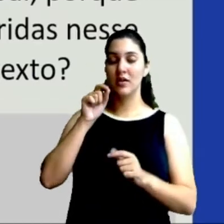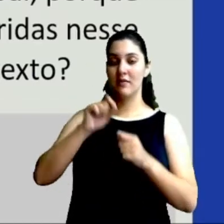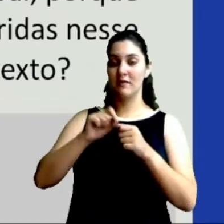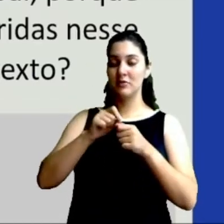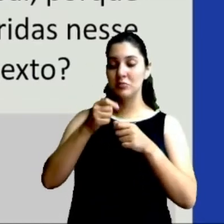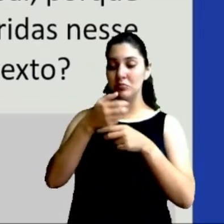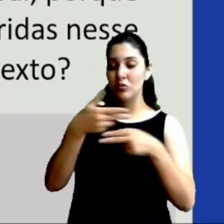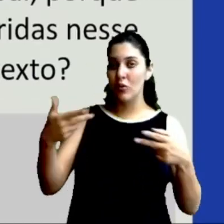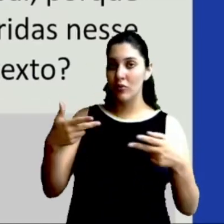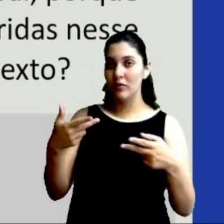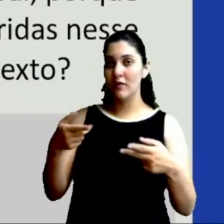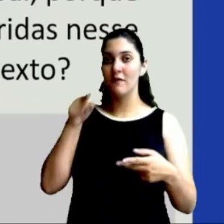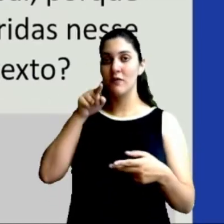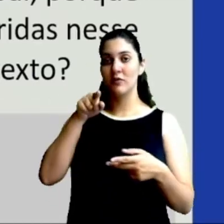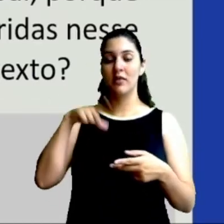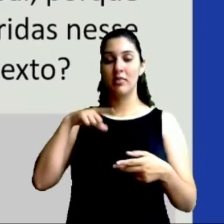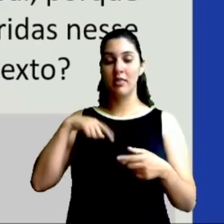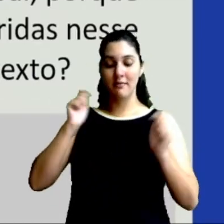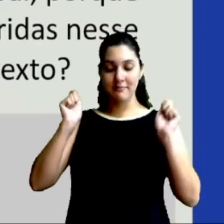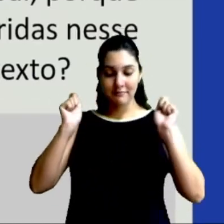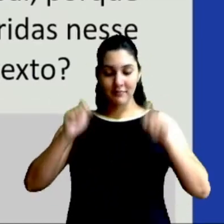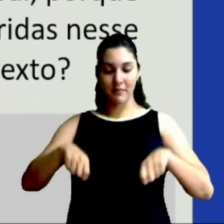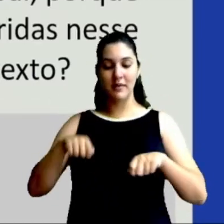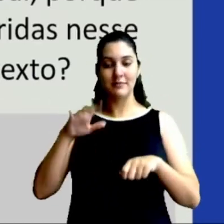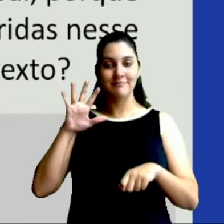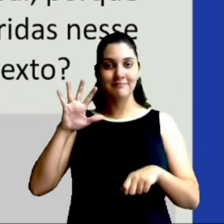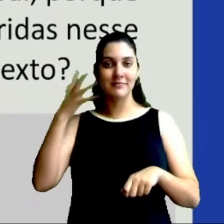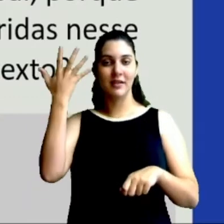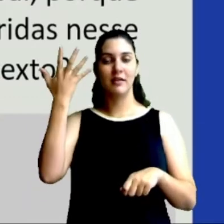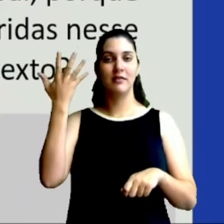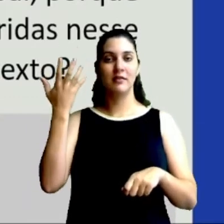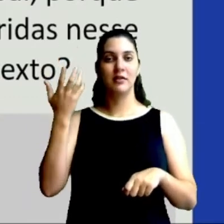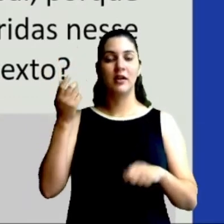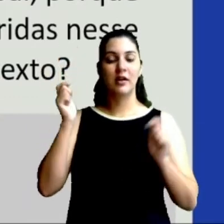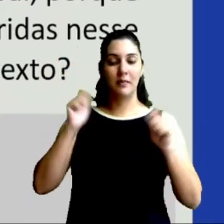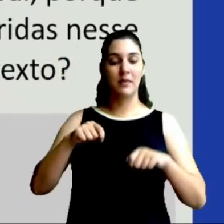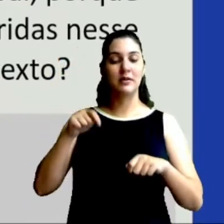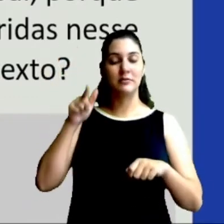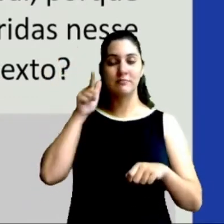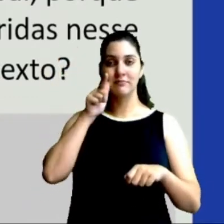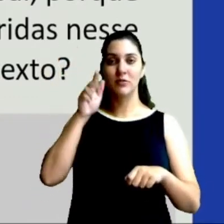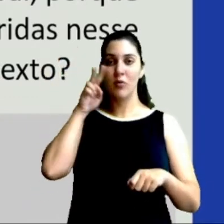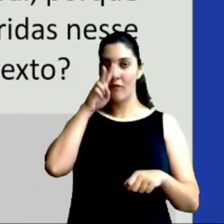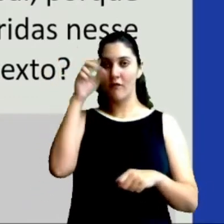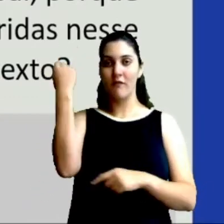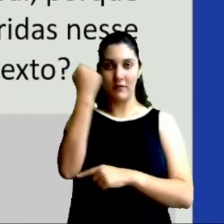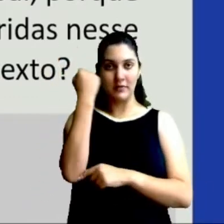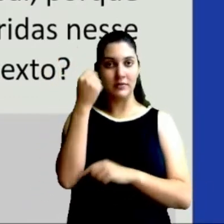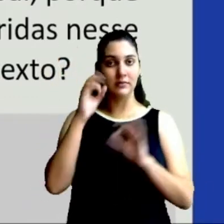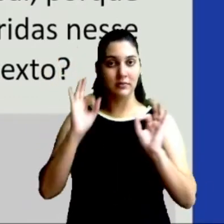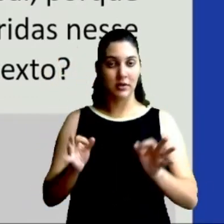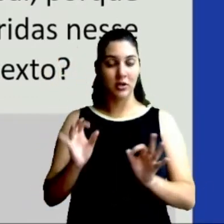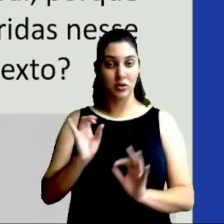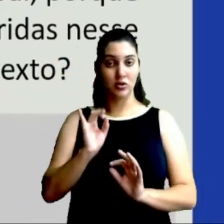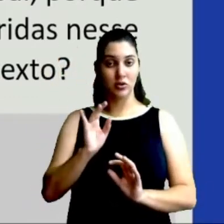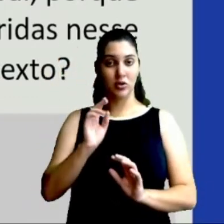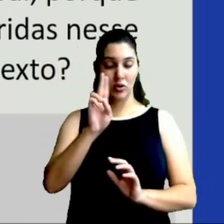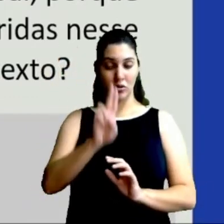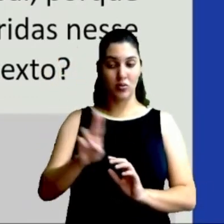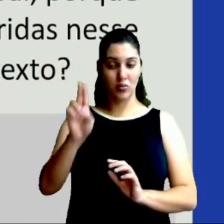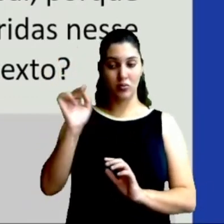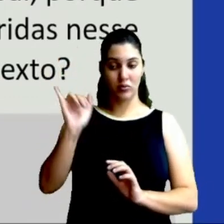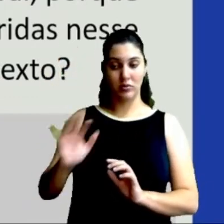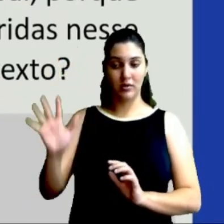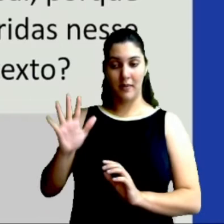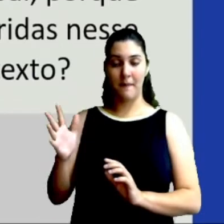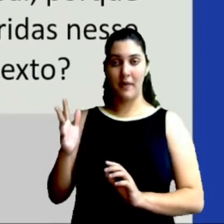coisa, que você tem a capacidade de realizar, tem a capacidade de ser um campeão, tá? Só que sobre o uso da